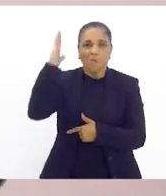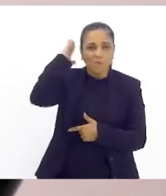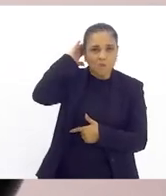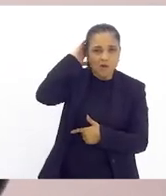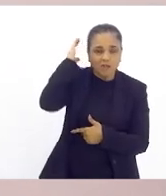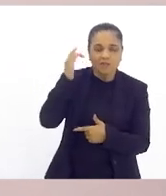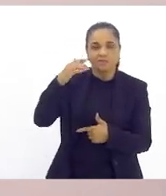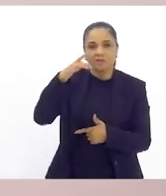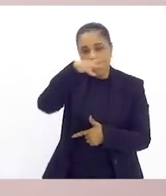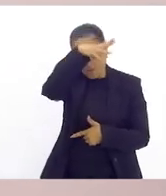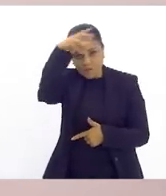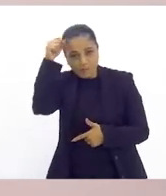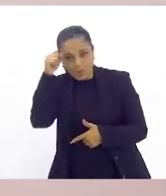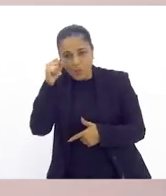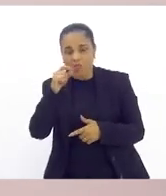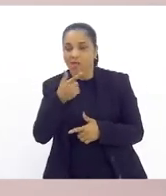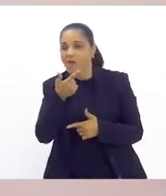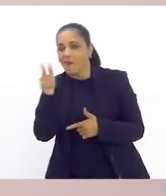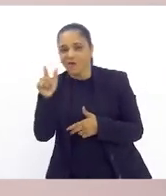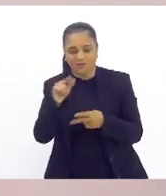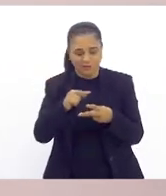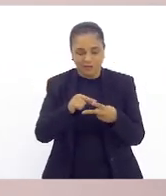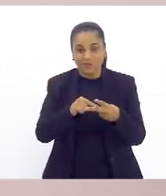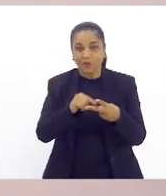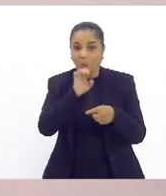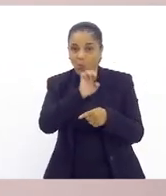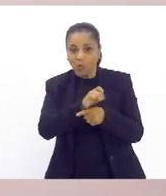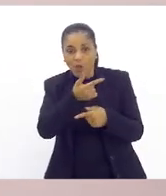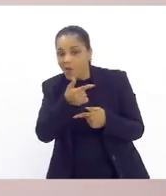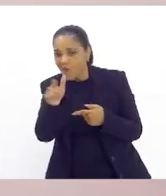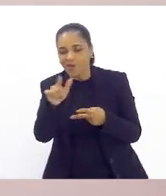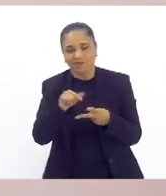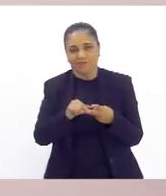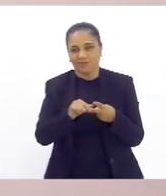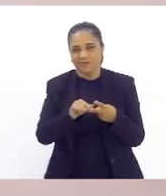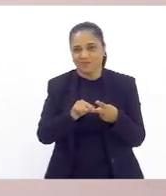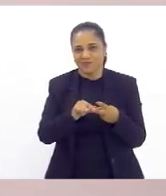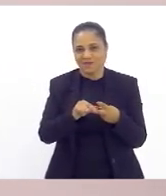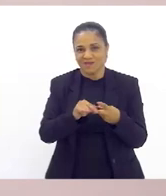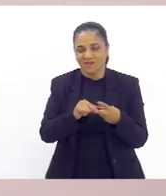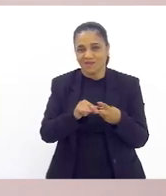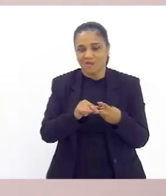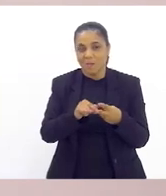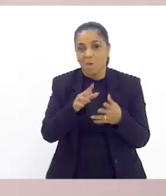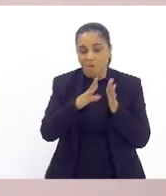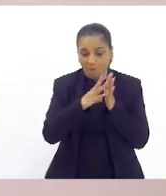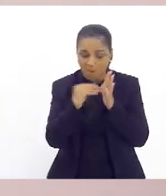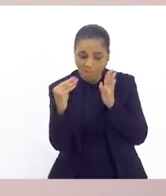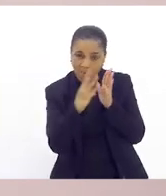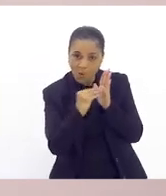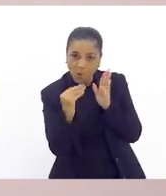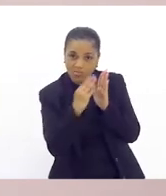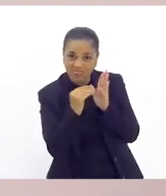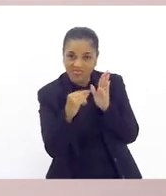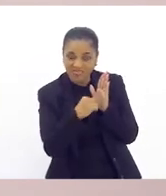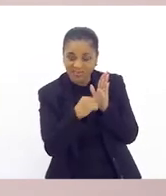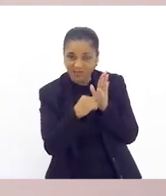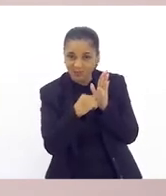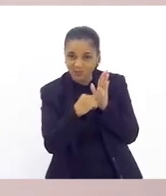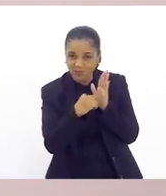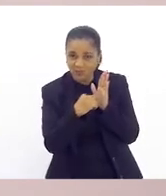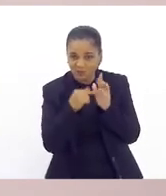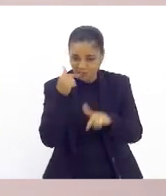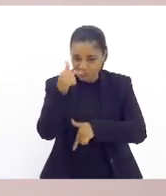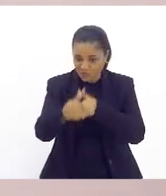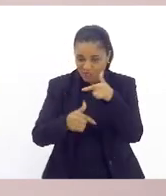o estado do Paraná tem outro e o estado do Rio de Janeiro tem outro só que o modelo econométrico que é aplicado hoje